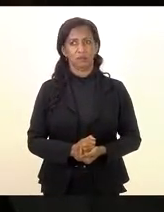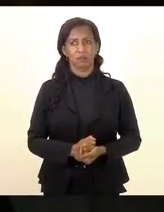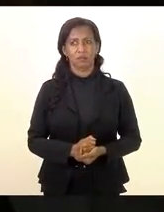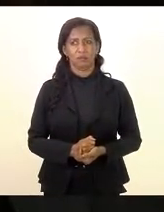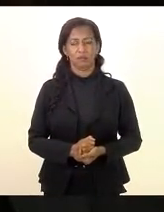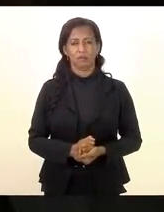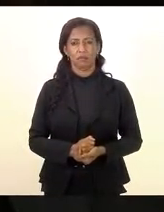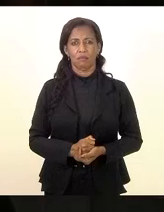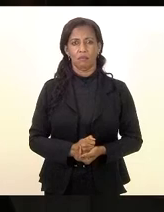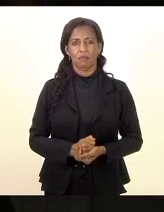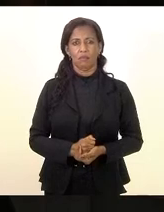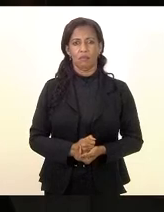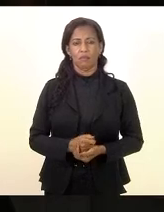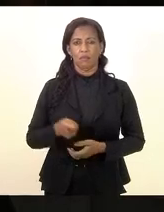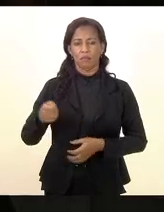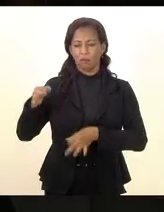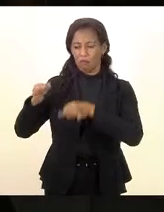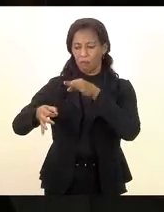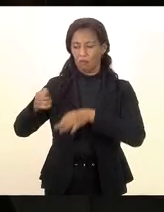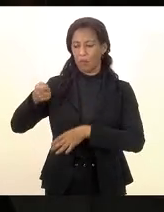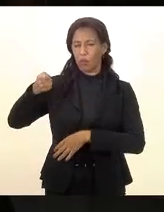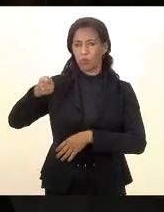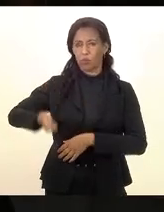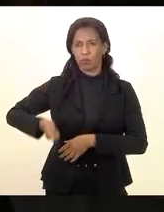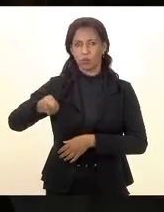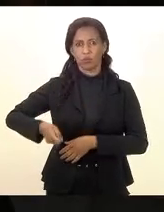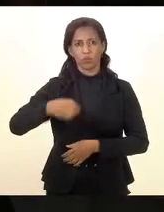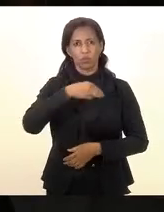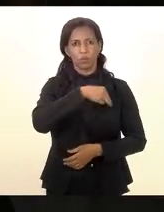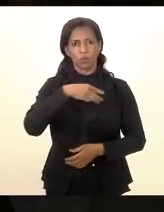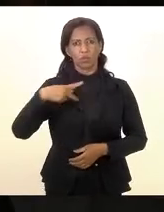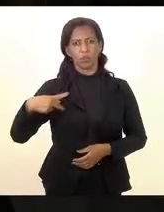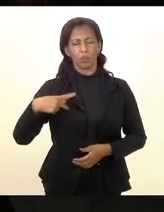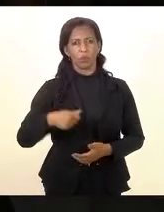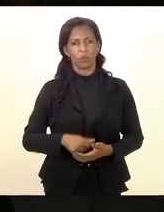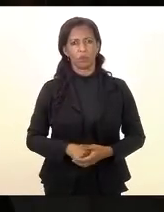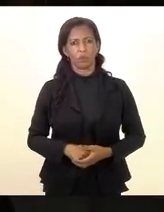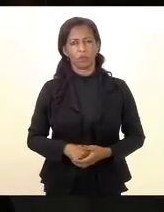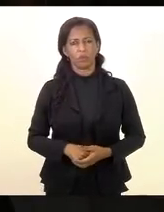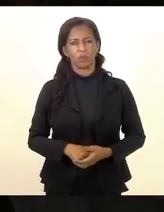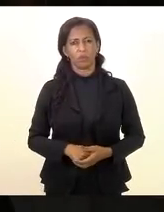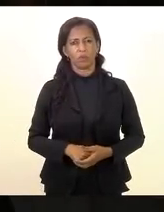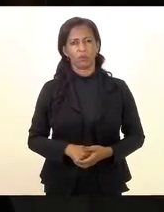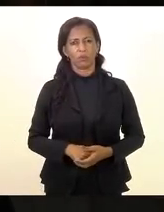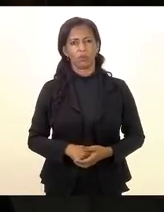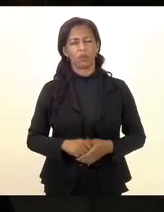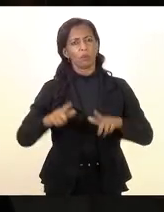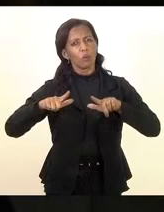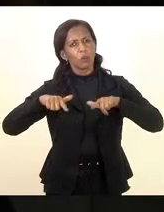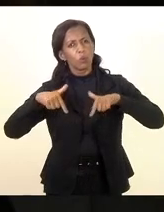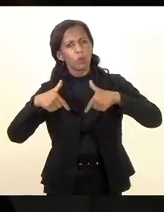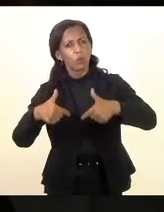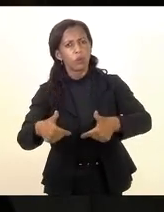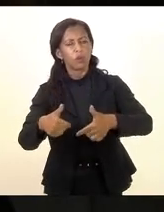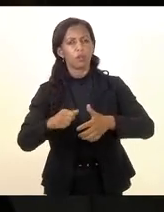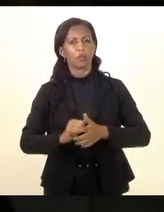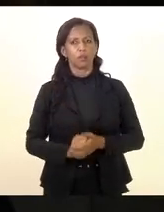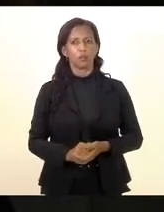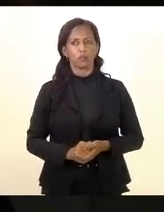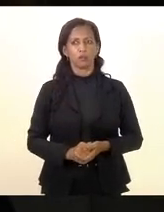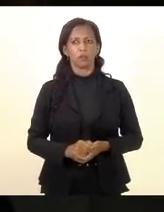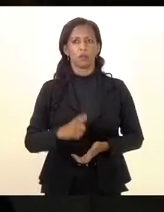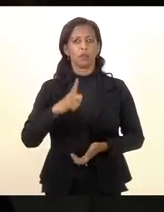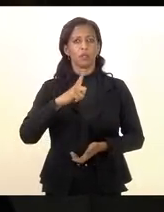dos tribunais de justiça do ministério público uma atuação que